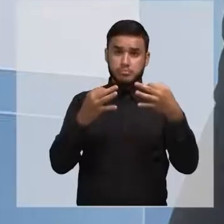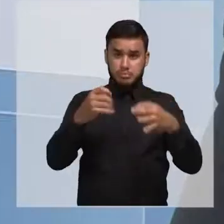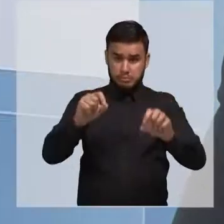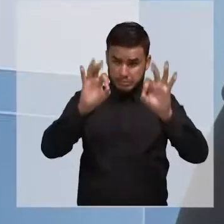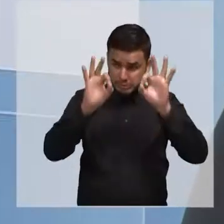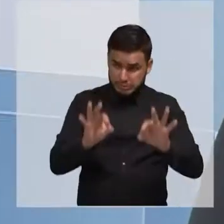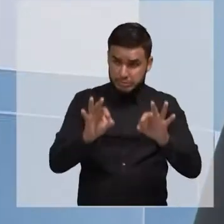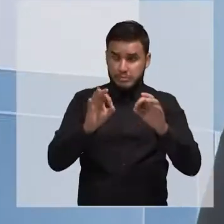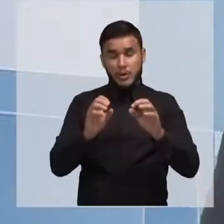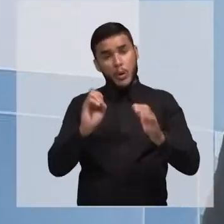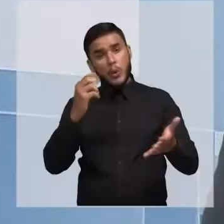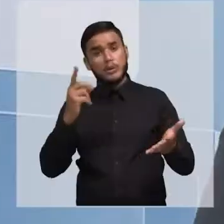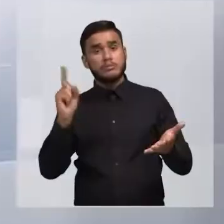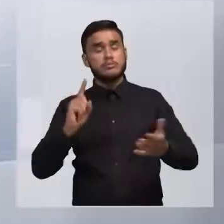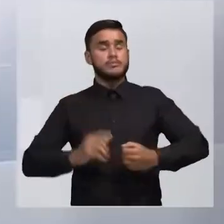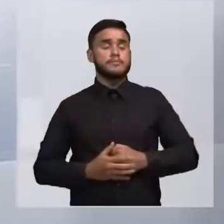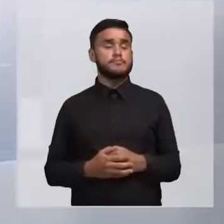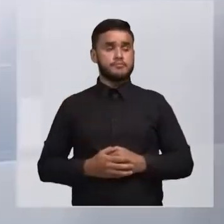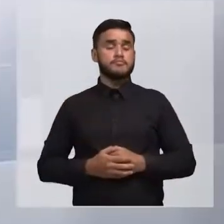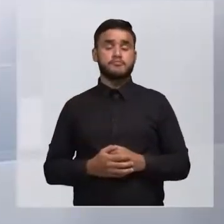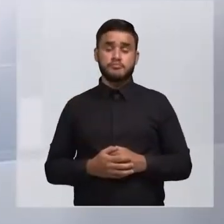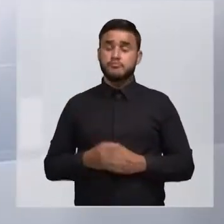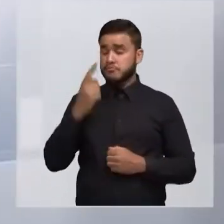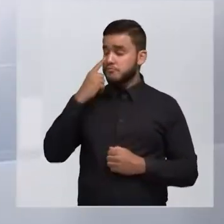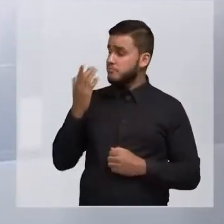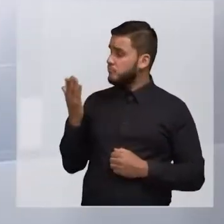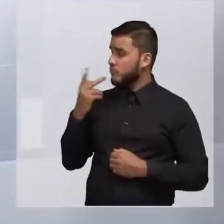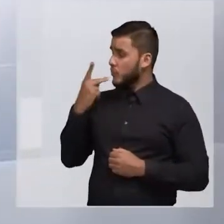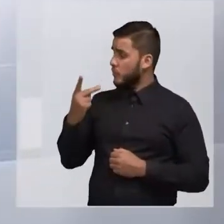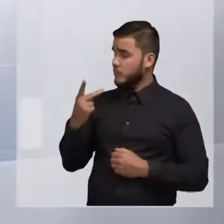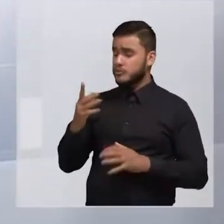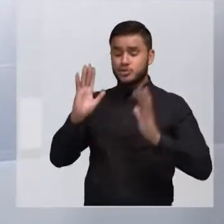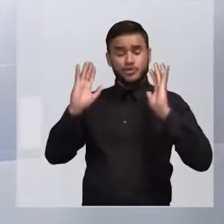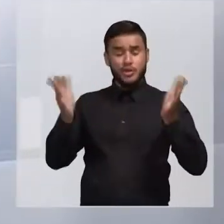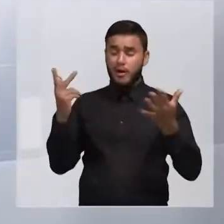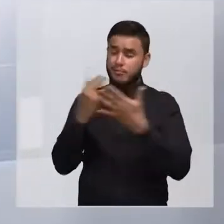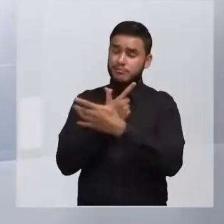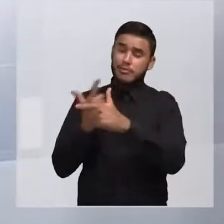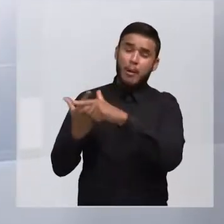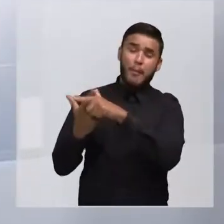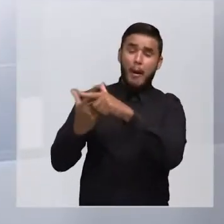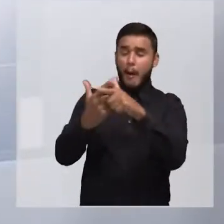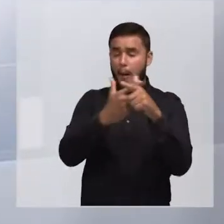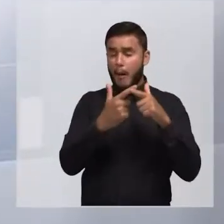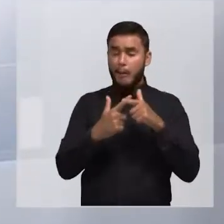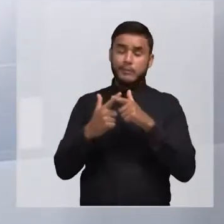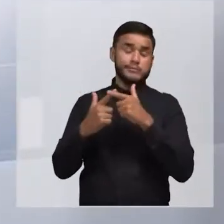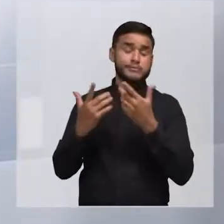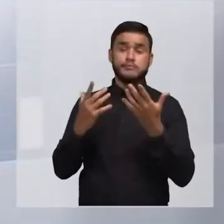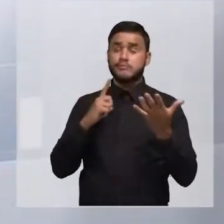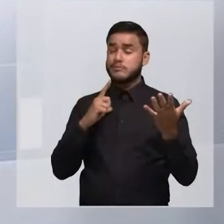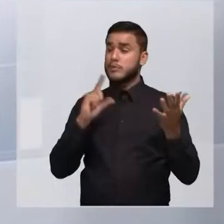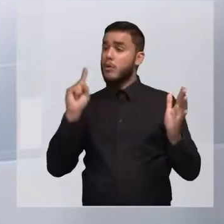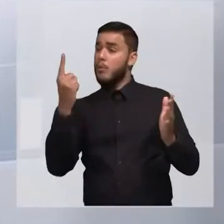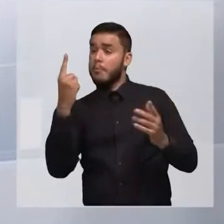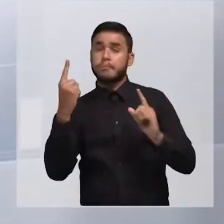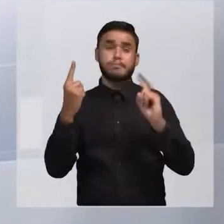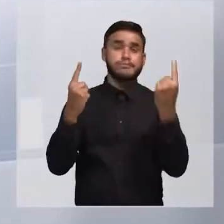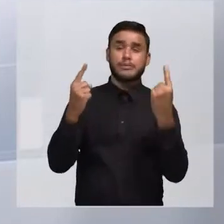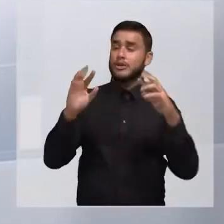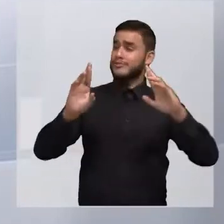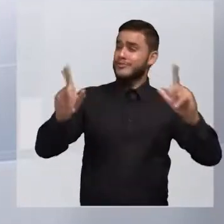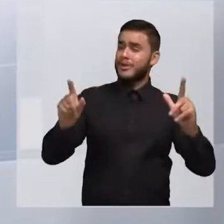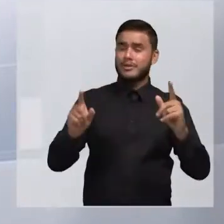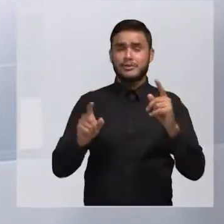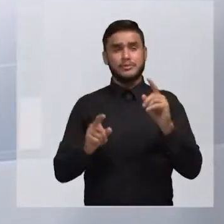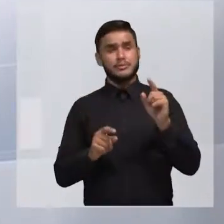fazer média? Eu acredito que o estrago já foi feito. E foi o imbróglio jurídico que se criou em relação a isso. E o pior